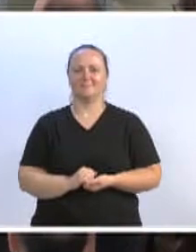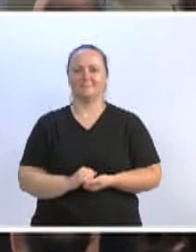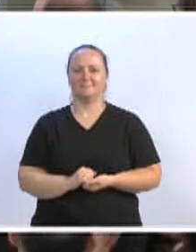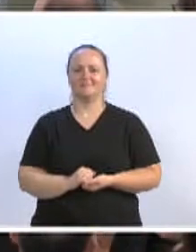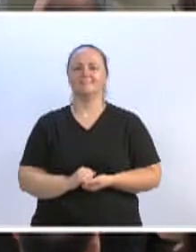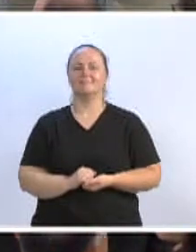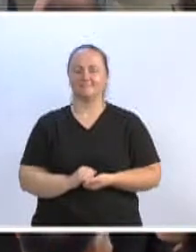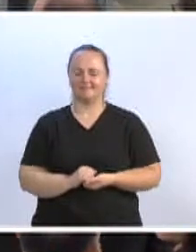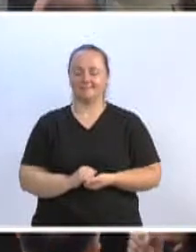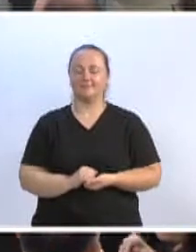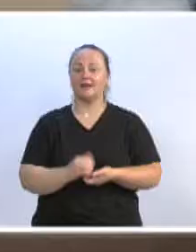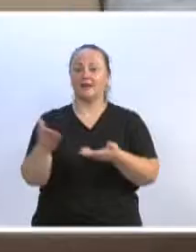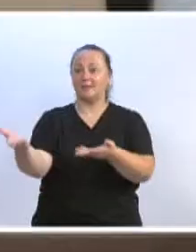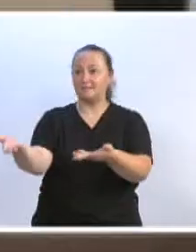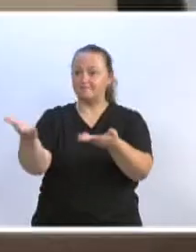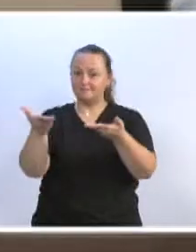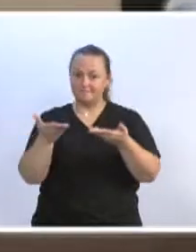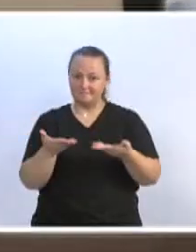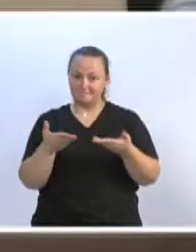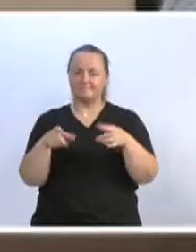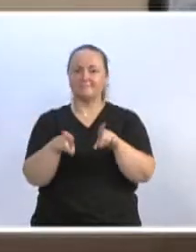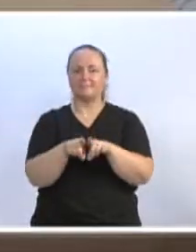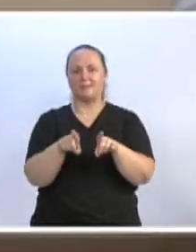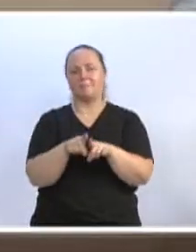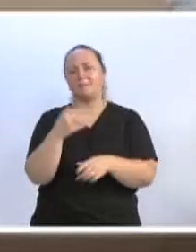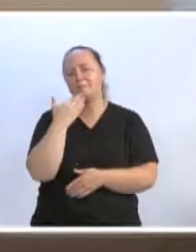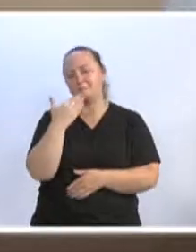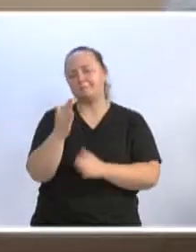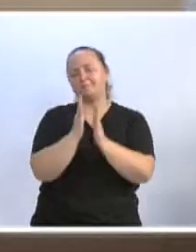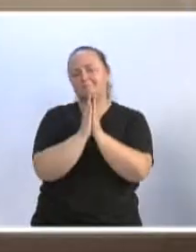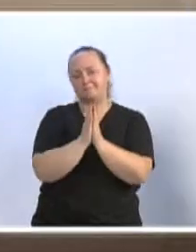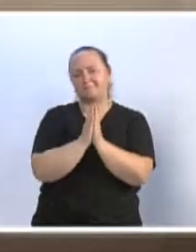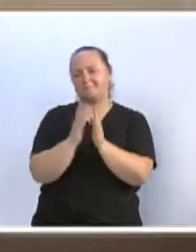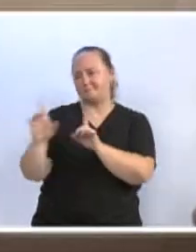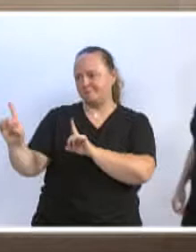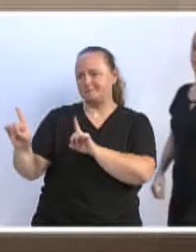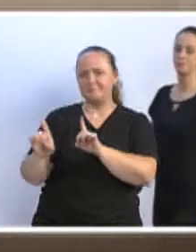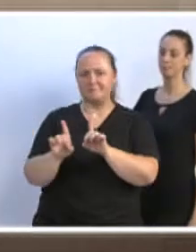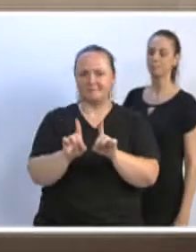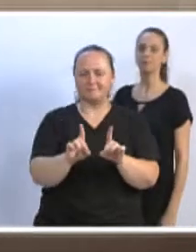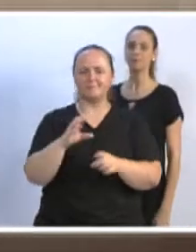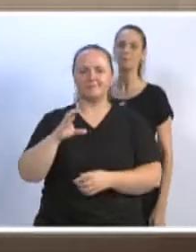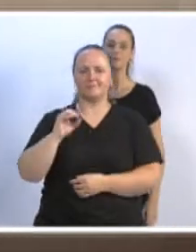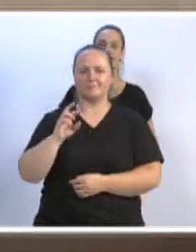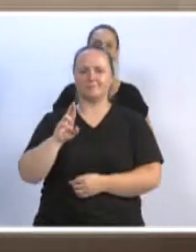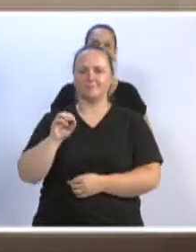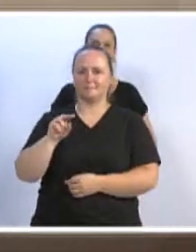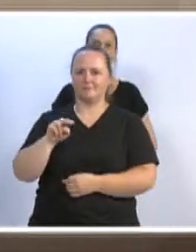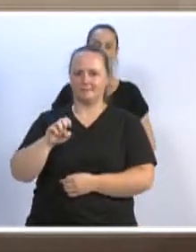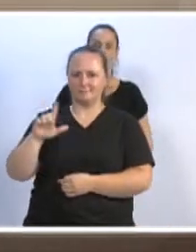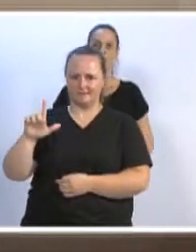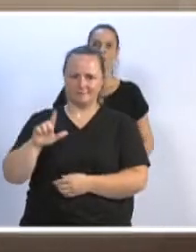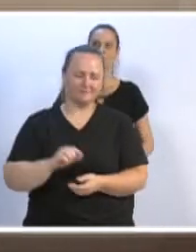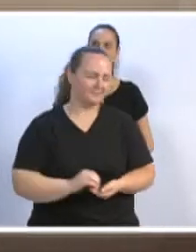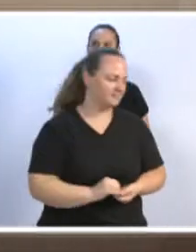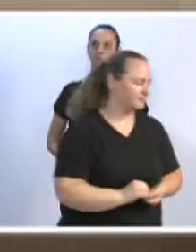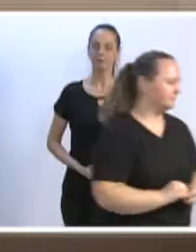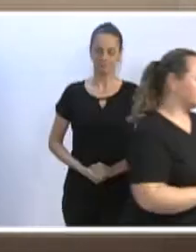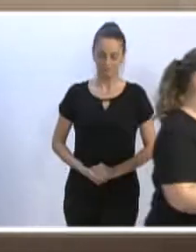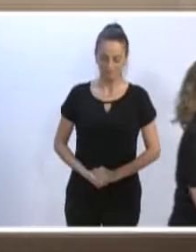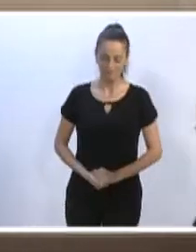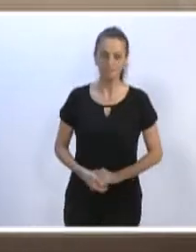Eu quero convidar também, pedir a gentileza para o coronel Fernando César Costa de Almeida tomar assento